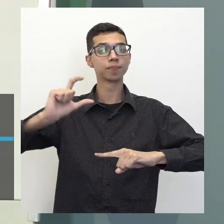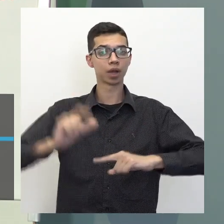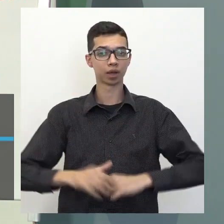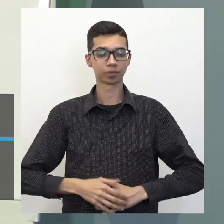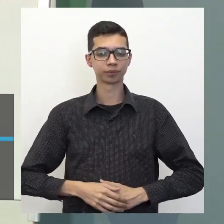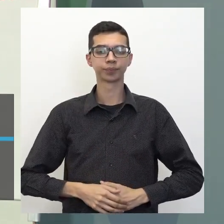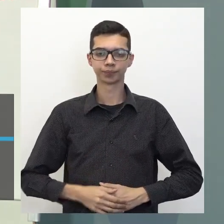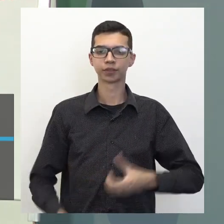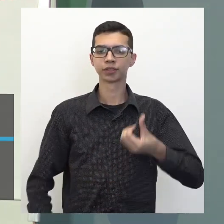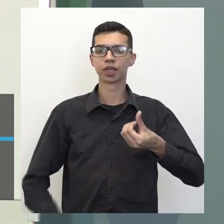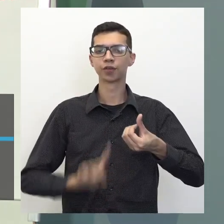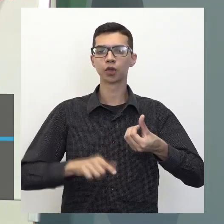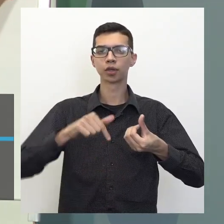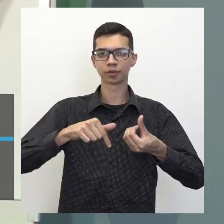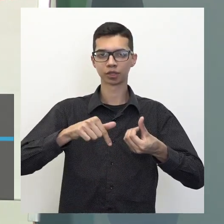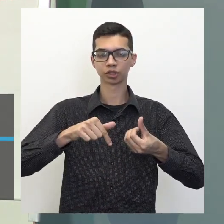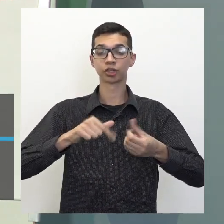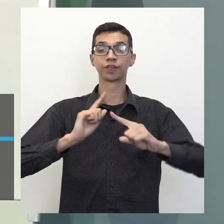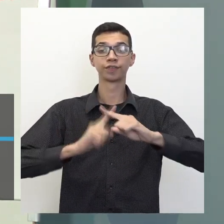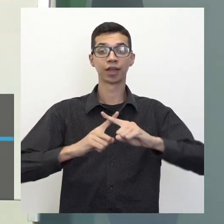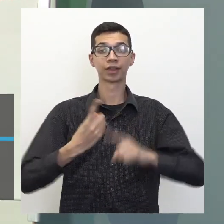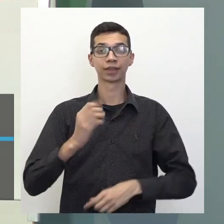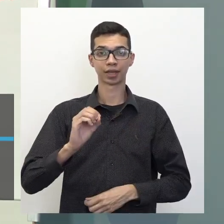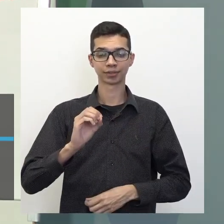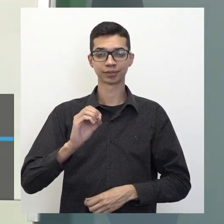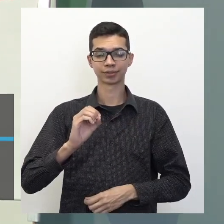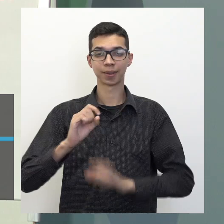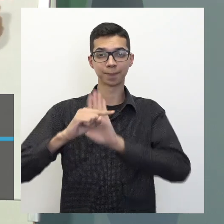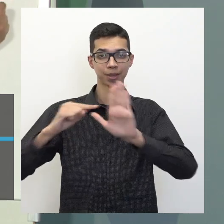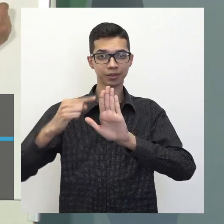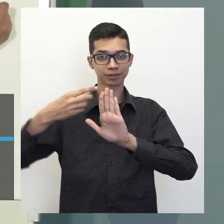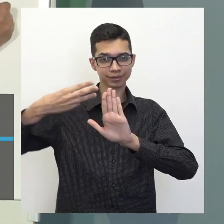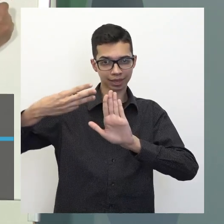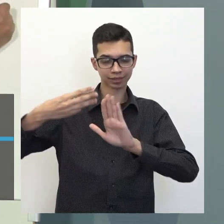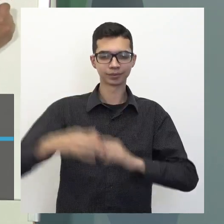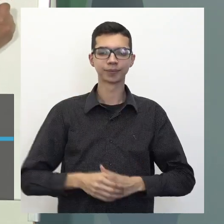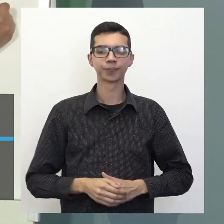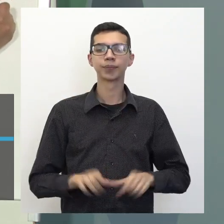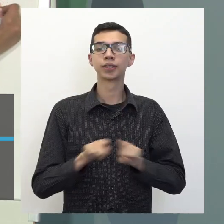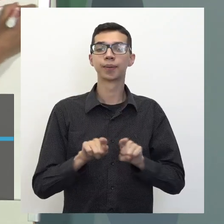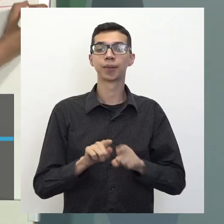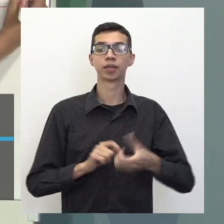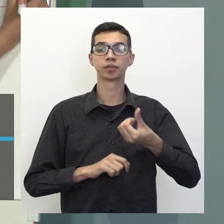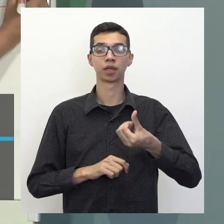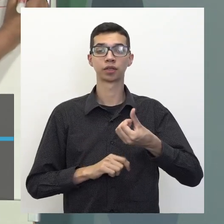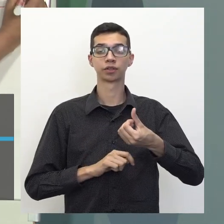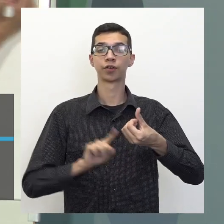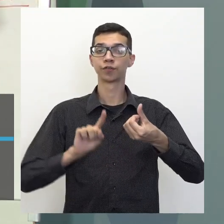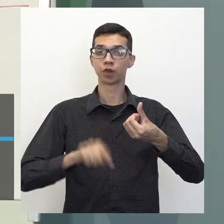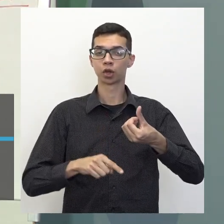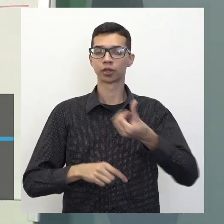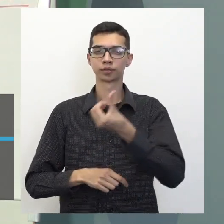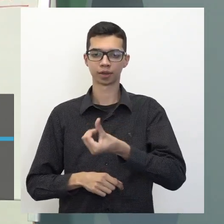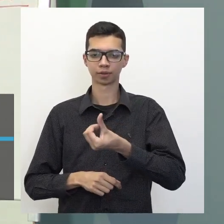menos 3. Eu tenho 1,8, 10 a menos 4. E tenho 6,6 vezes 10 a menos